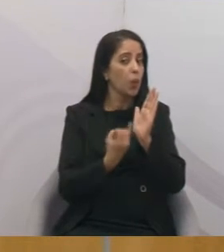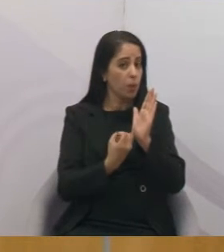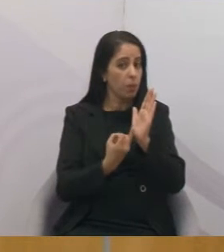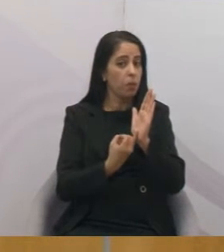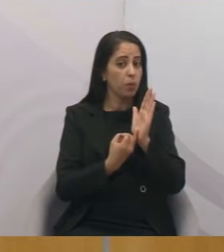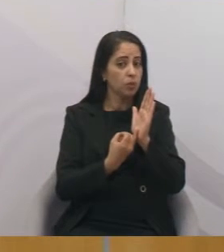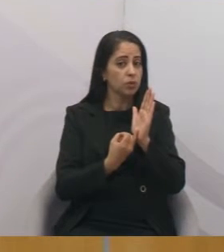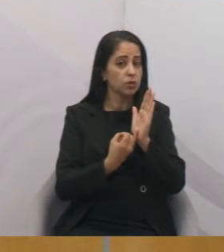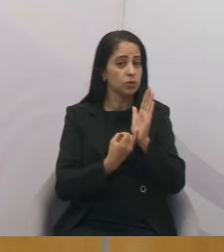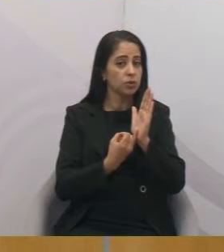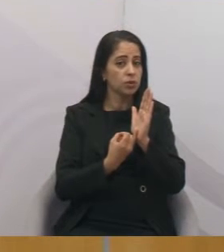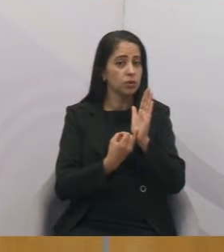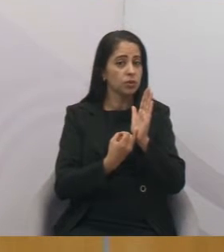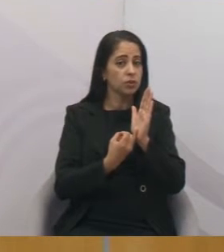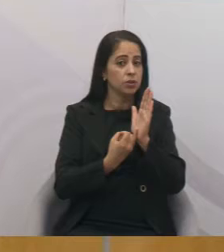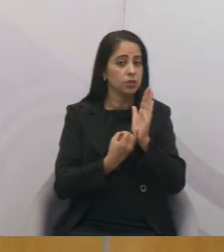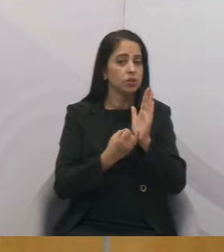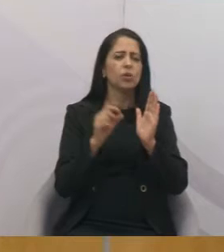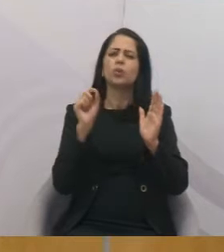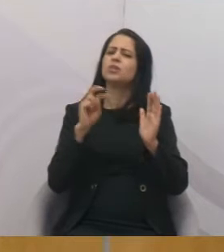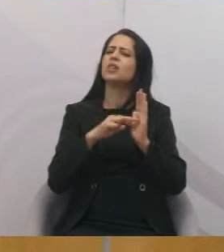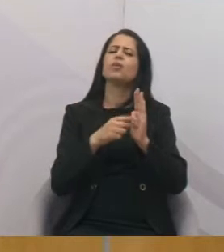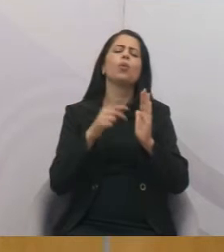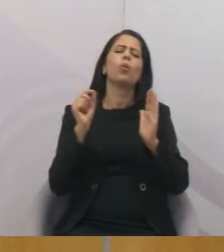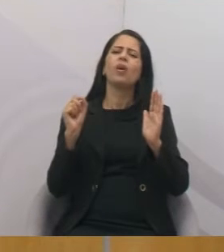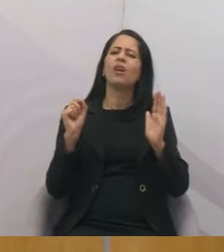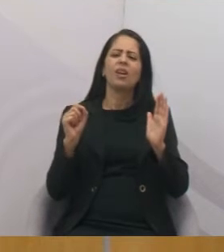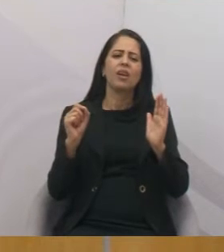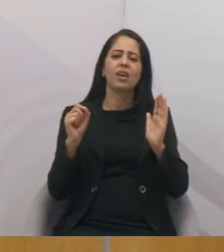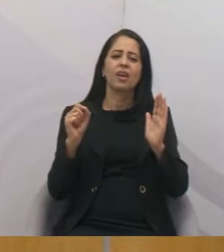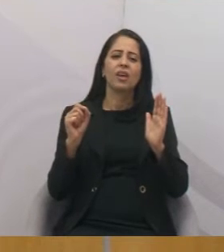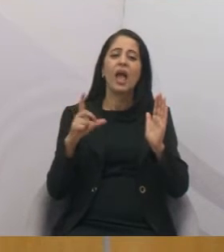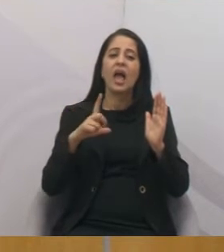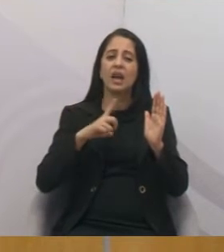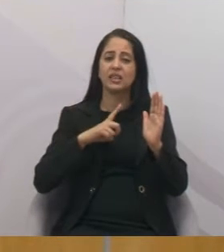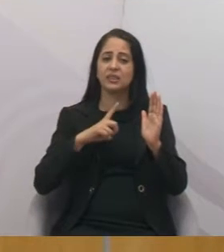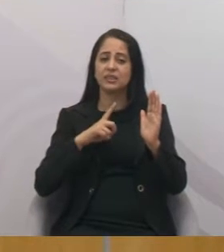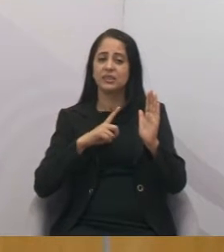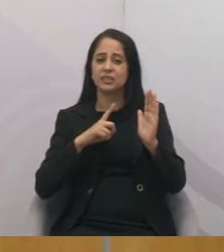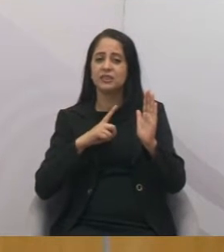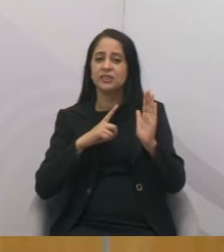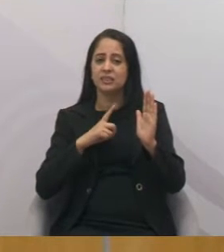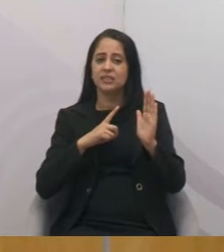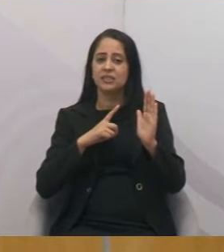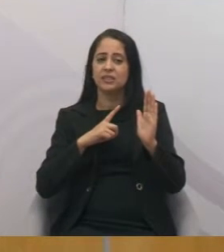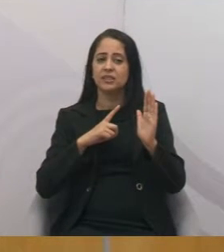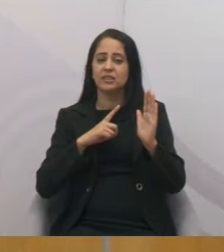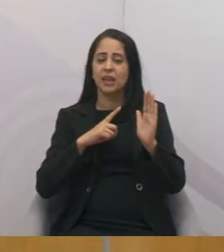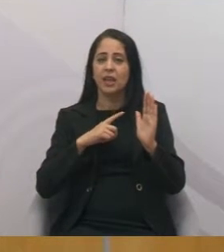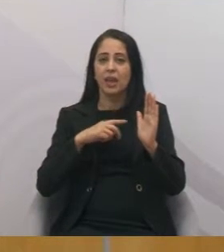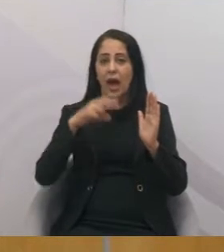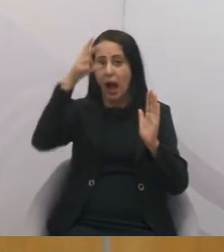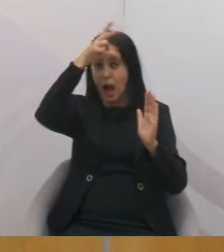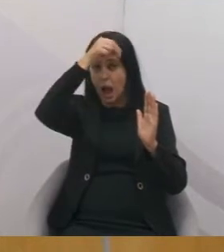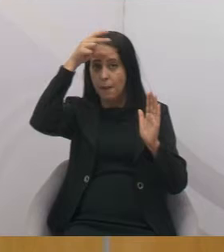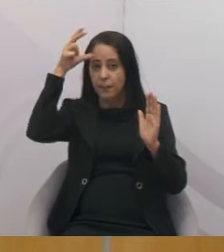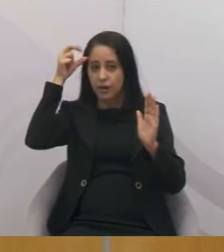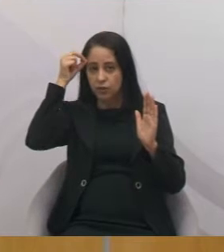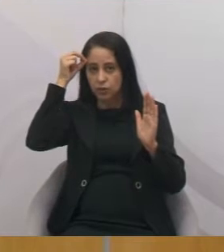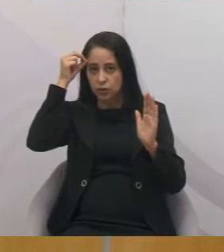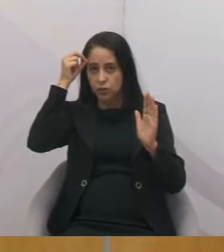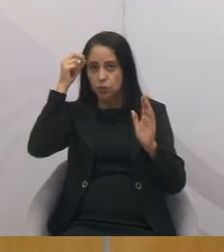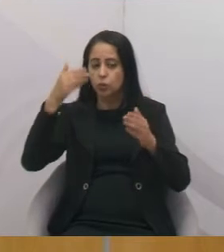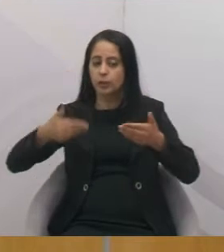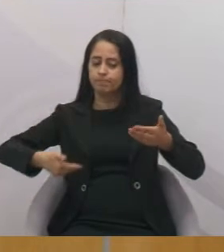é contraprestacional. O que significa? Que existe um empenho por parte do poder público, há um